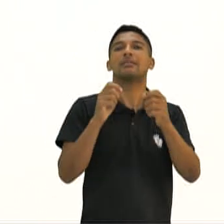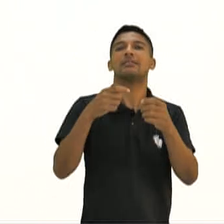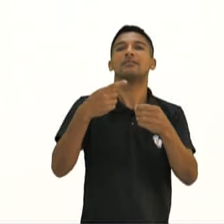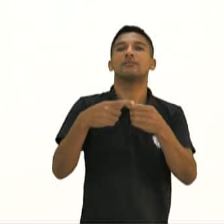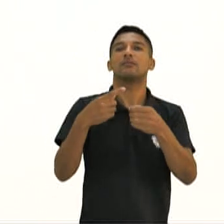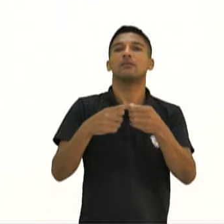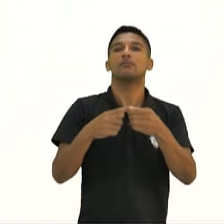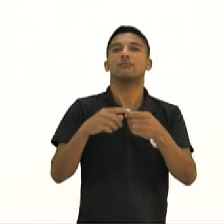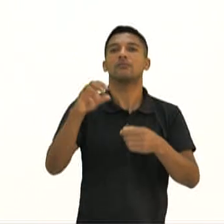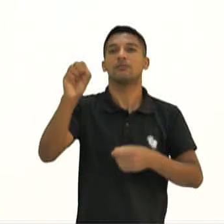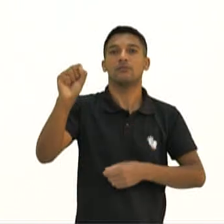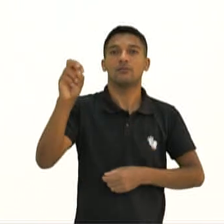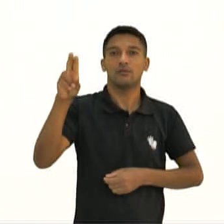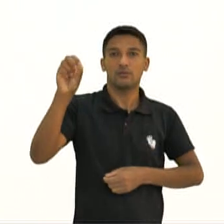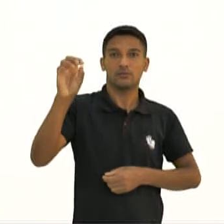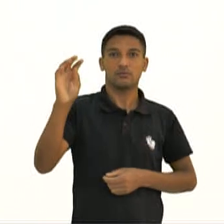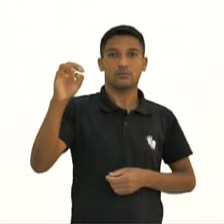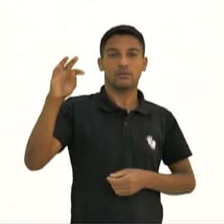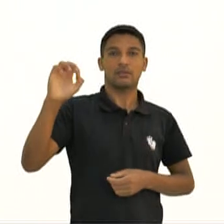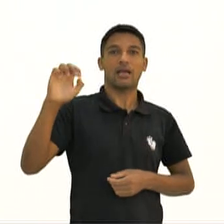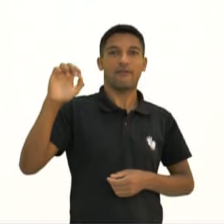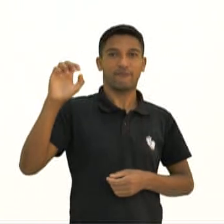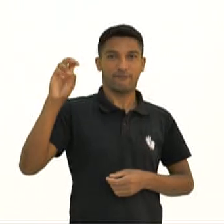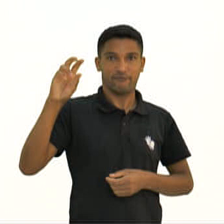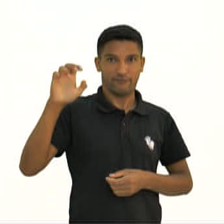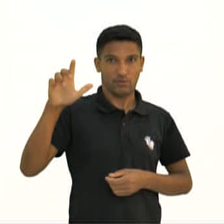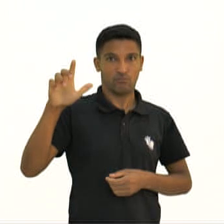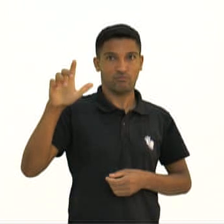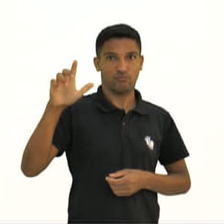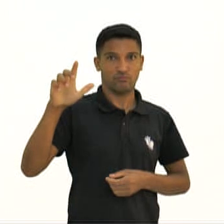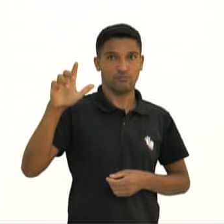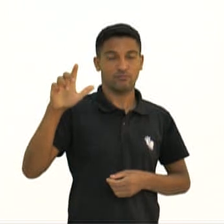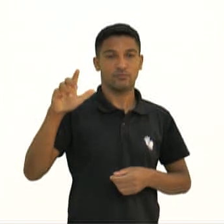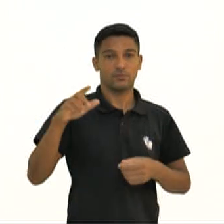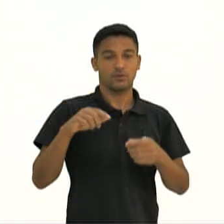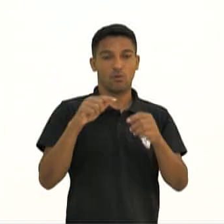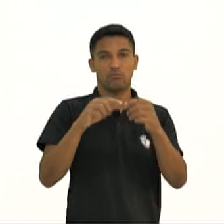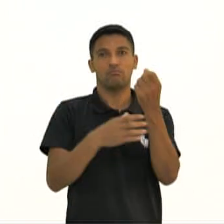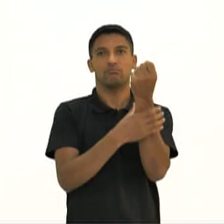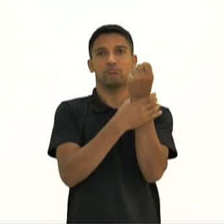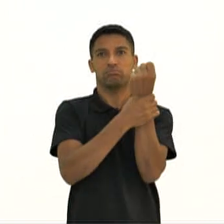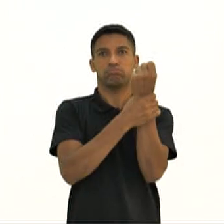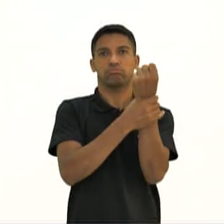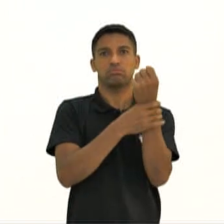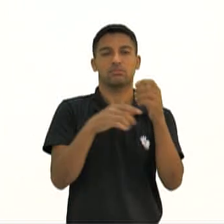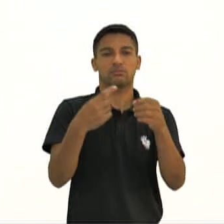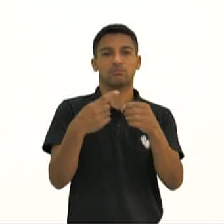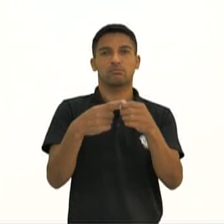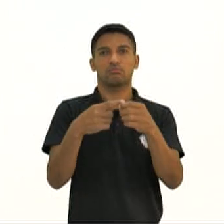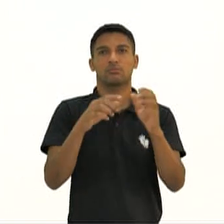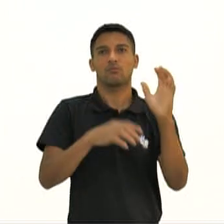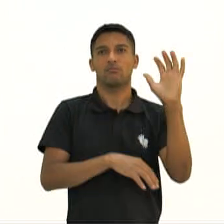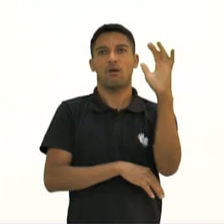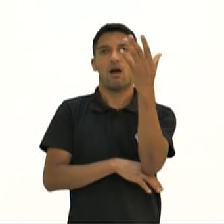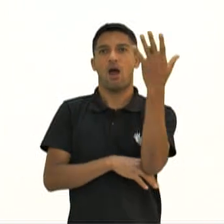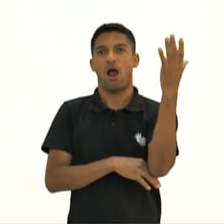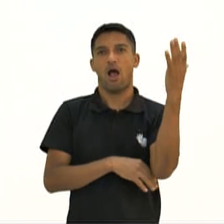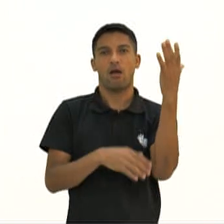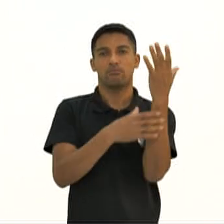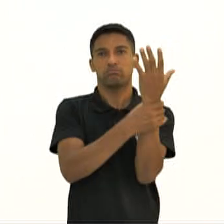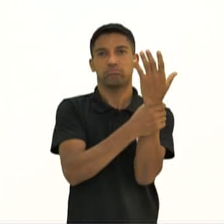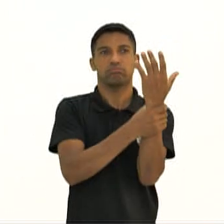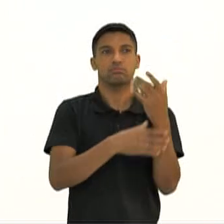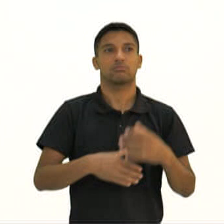volta do início do século XXI. Então, numa convenção da AEA, da Agência Ambiental Europeia, em Copenhague,